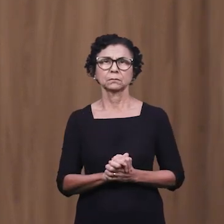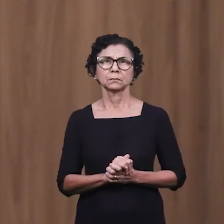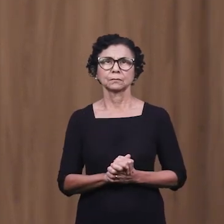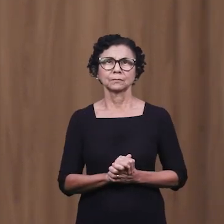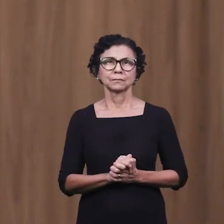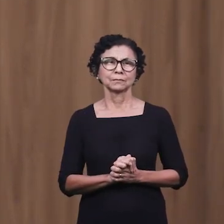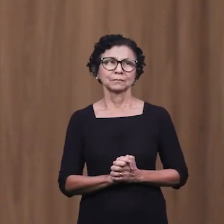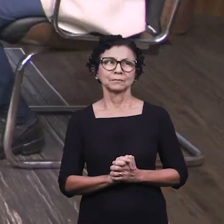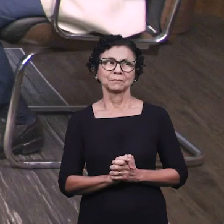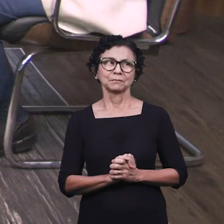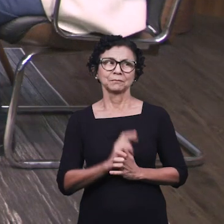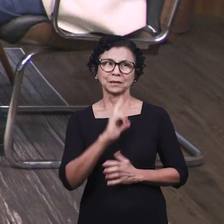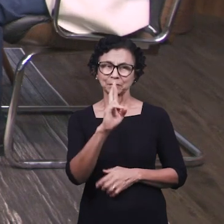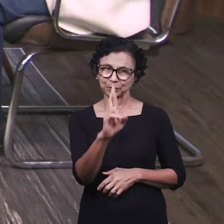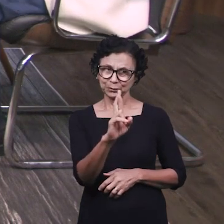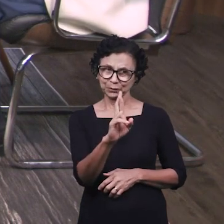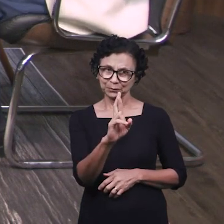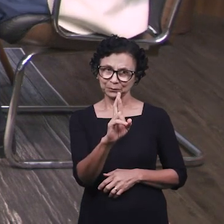não respondi, hein?